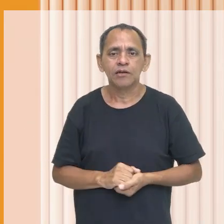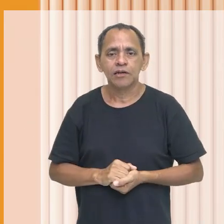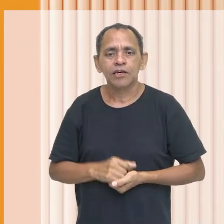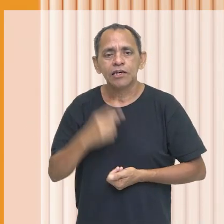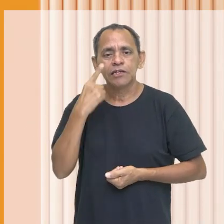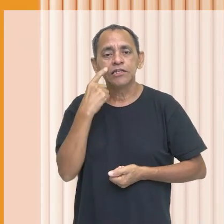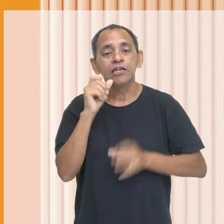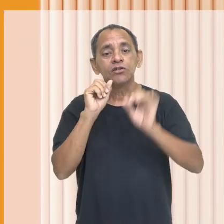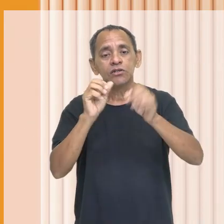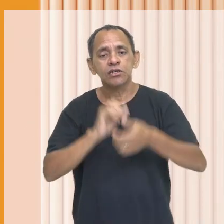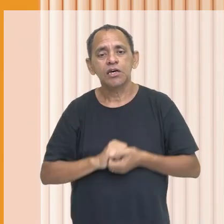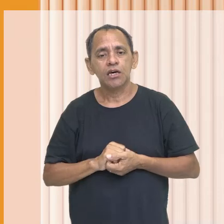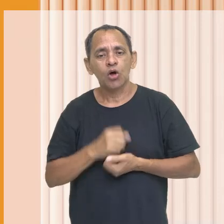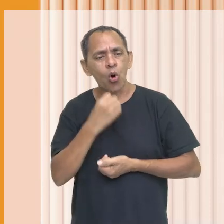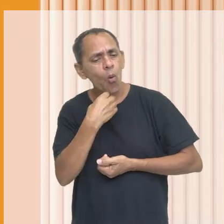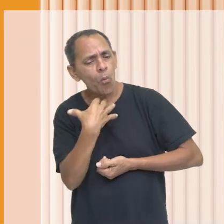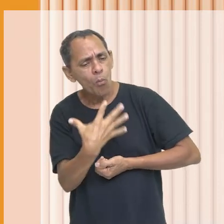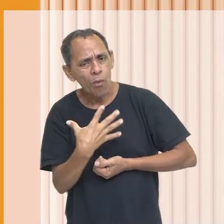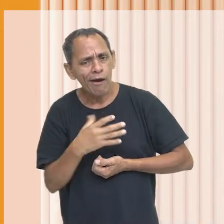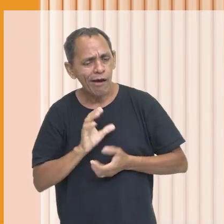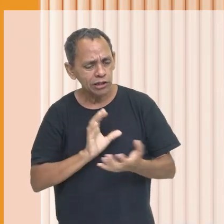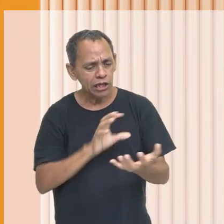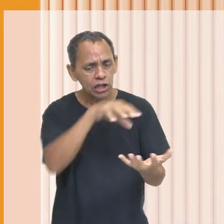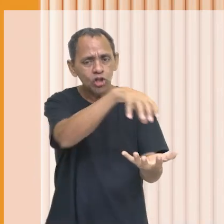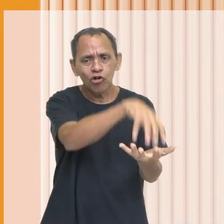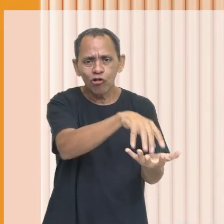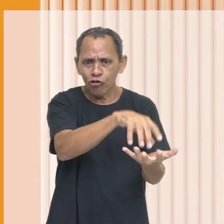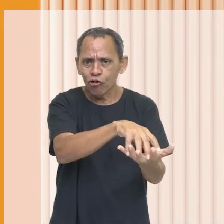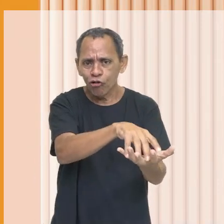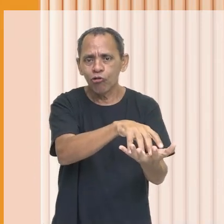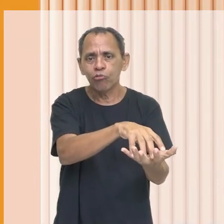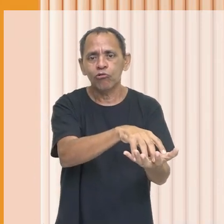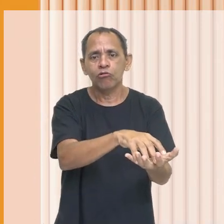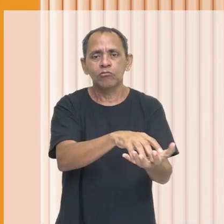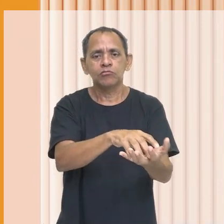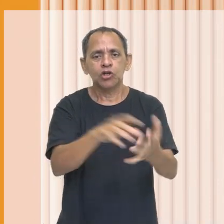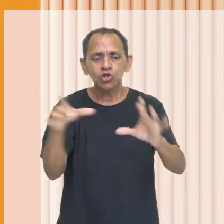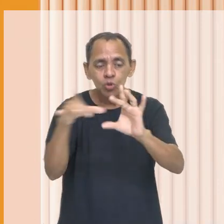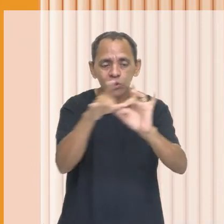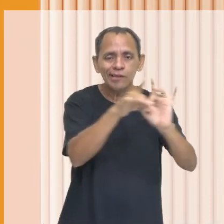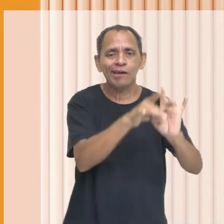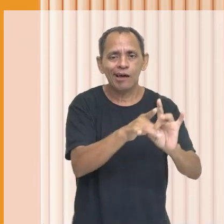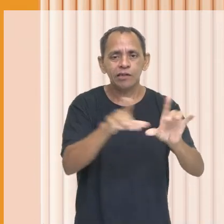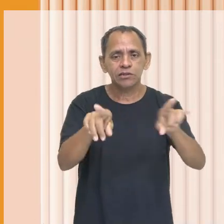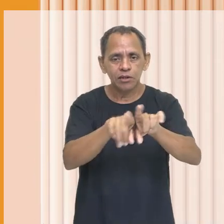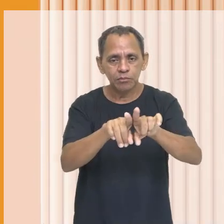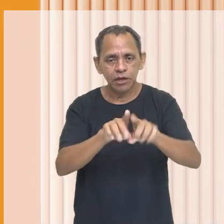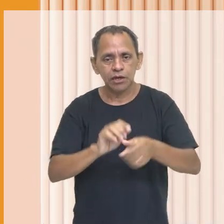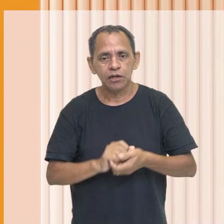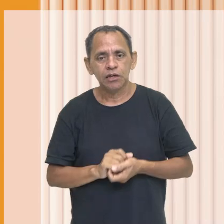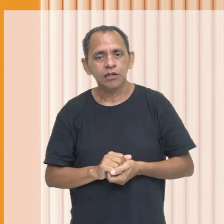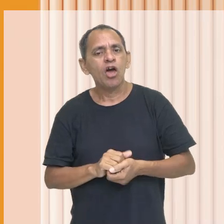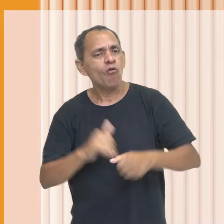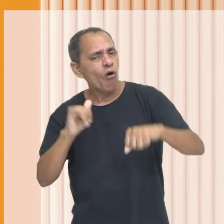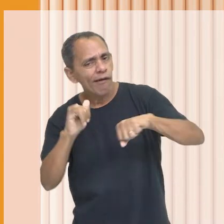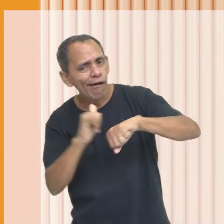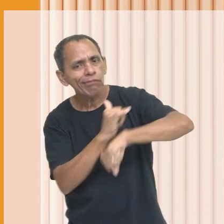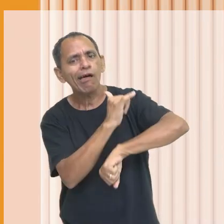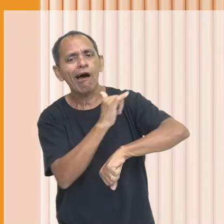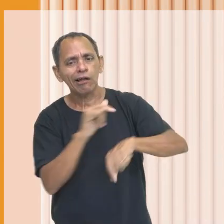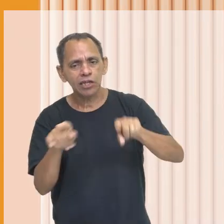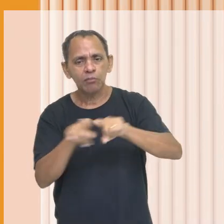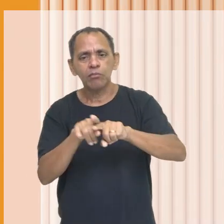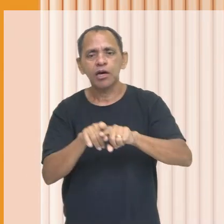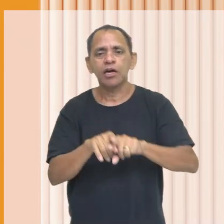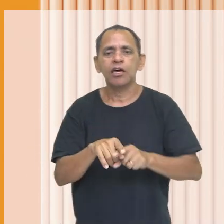figura central na questão clientelista. Então, se for preciso mentir, eu vou mentir. Se for preciso enganar, eu vou enganar. Se for preciso